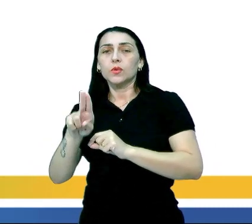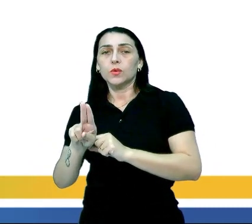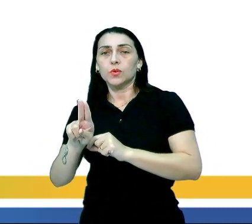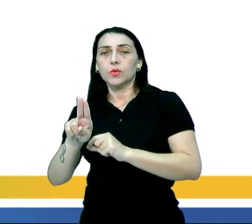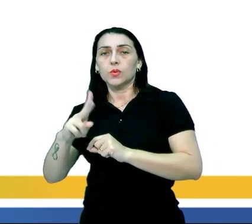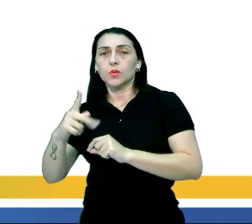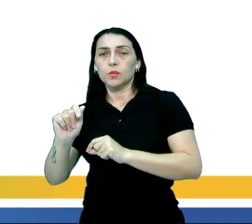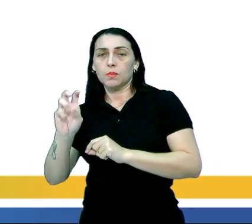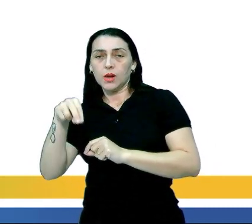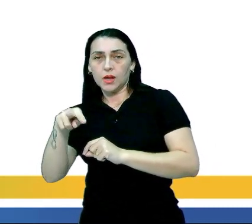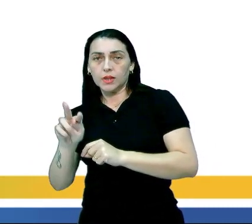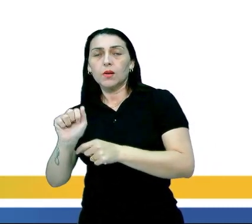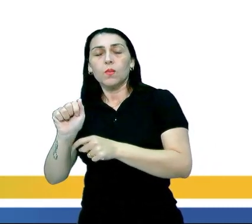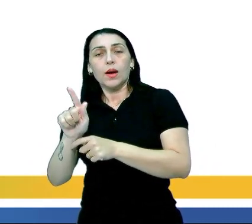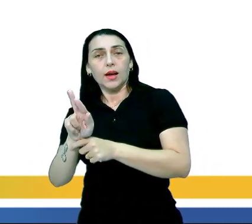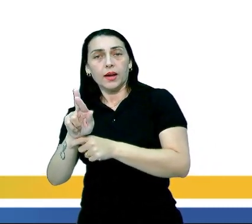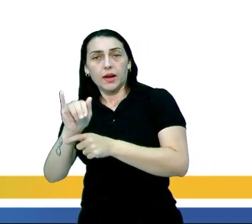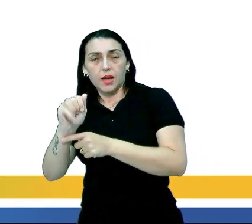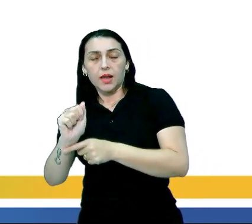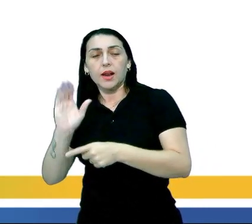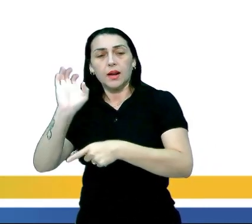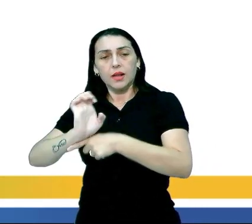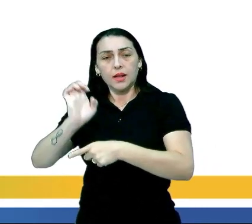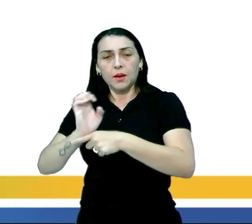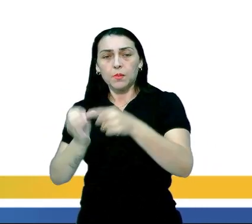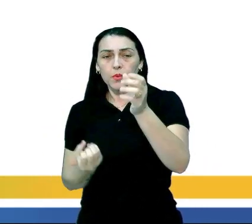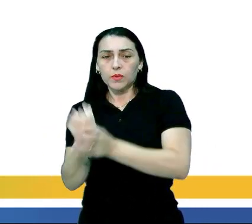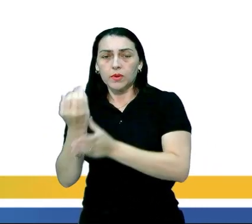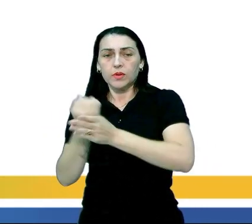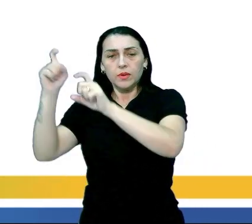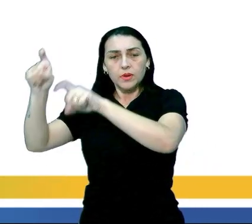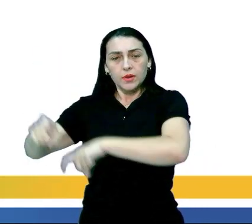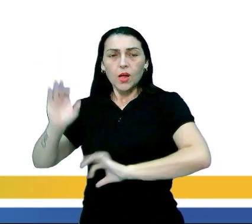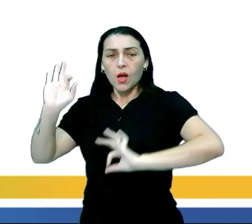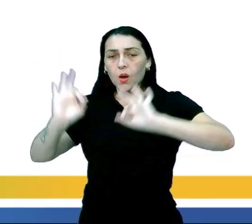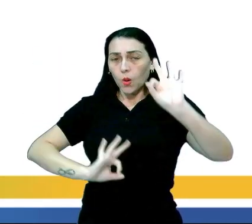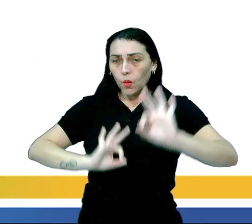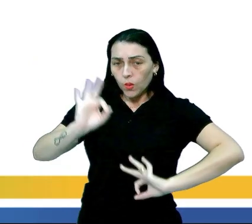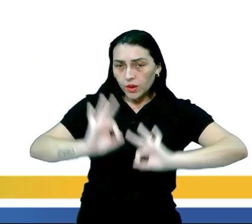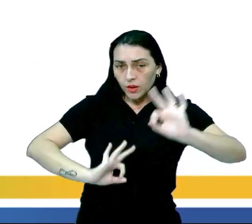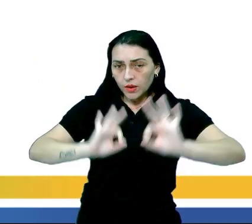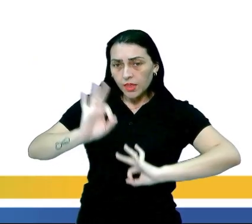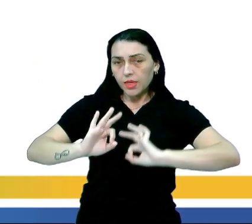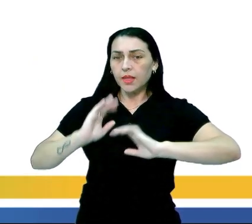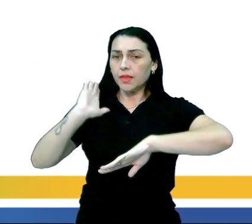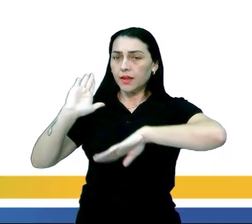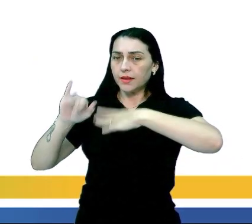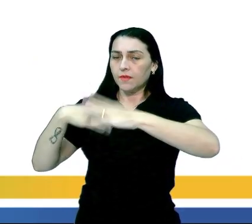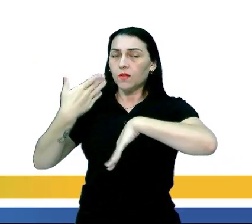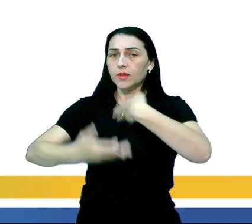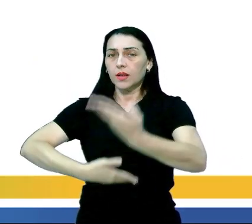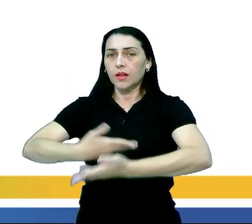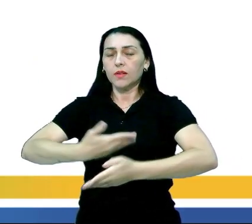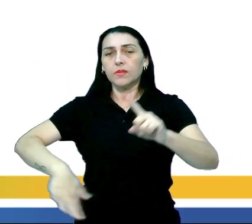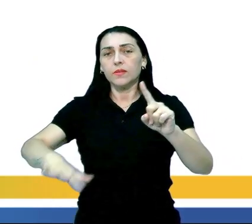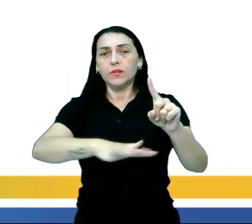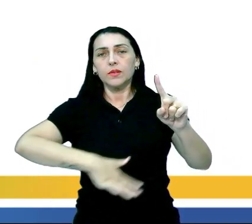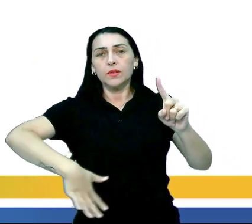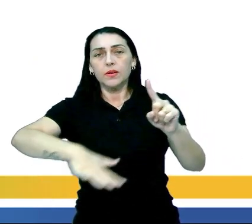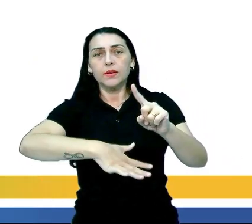a questão agrária. E letra E, a produção agrícola, quando